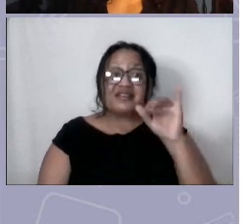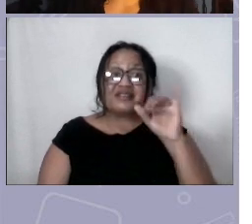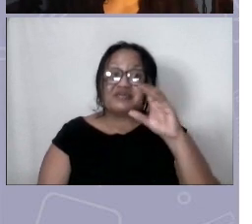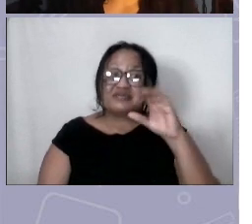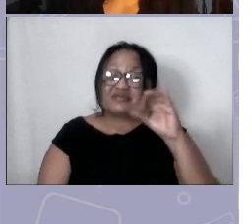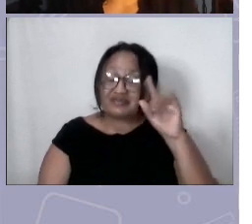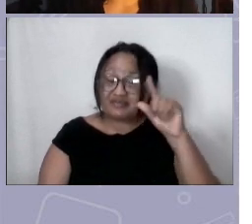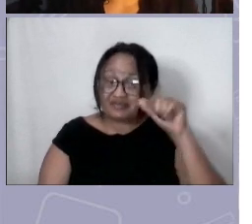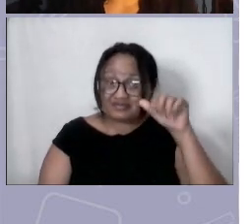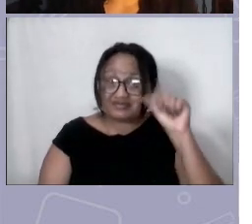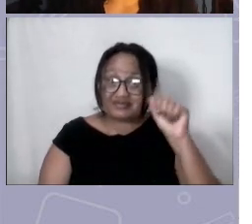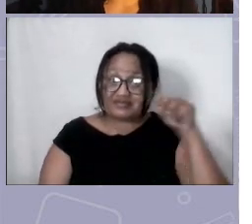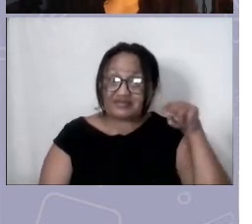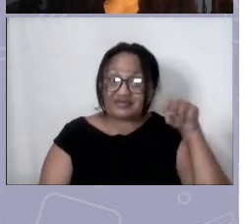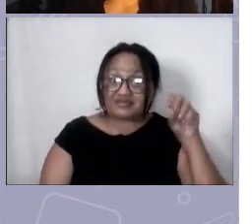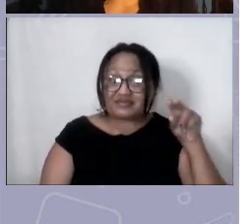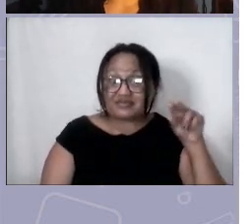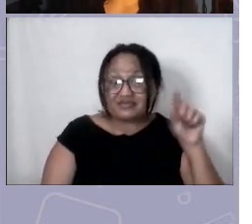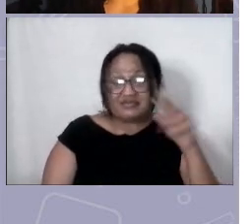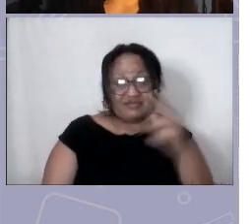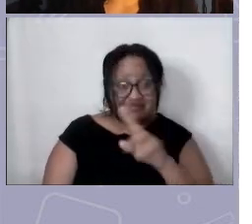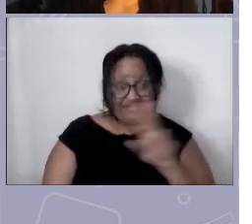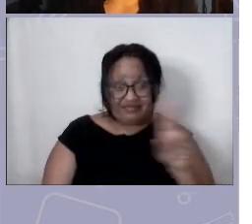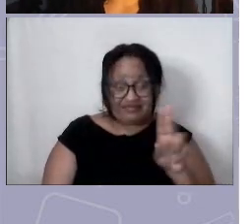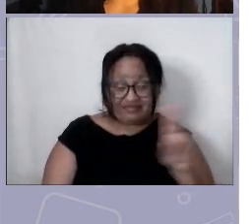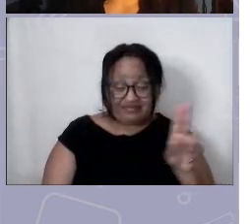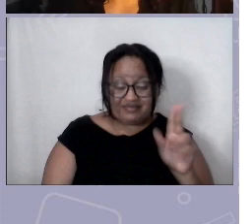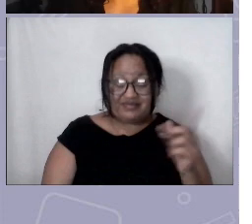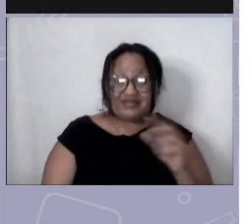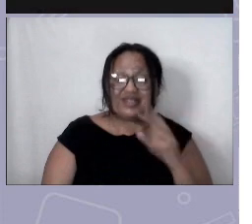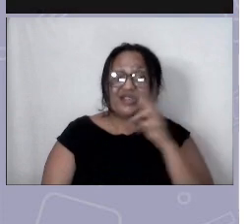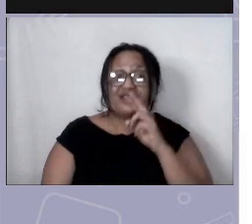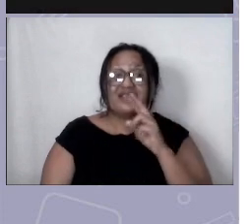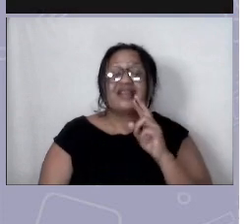junto as questões do nosso simulado oficial lá de Biologia do Prevuc então vamos lá